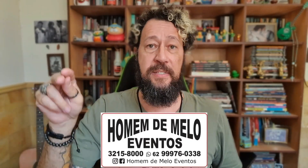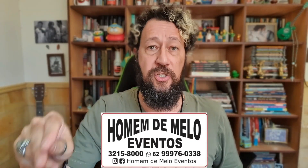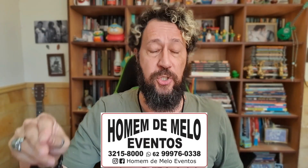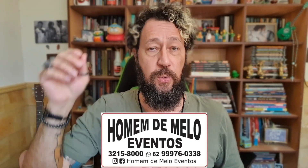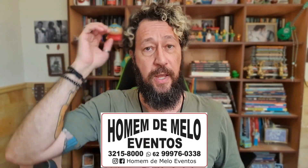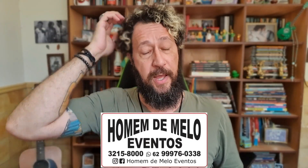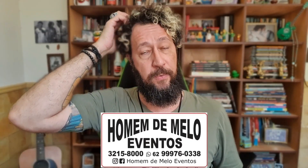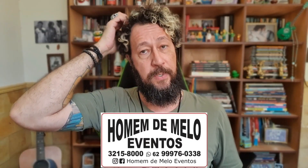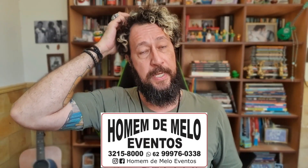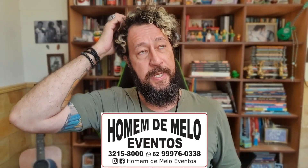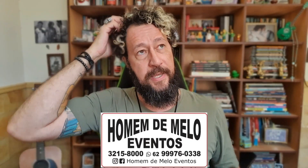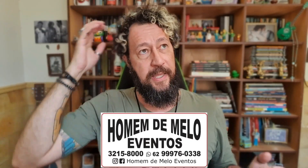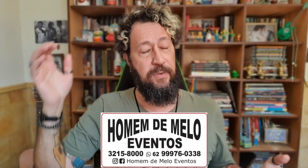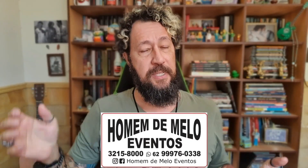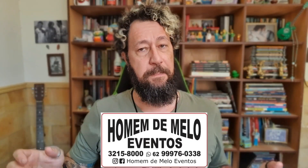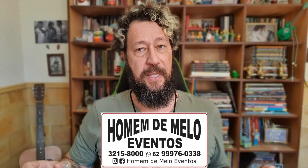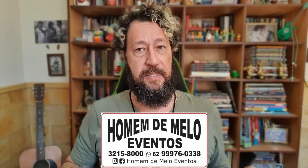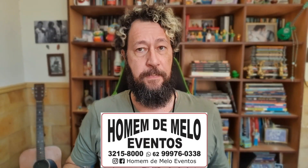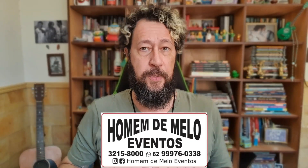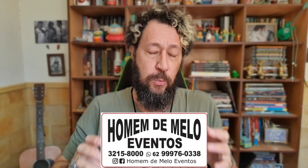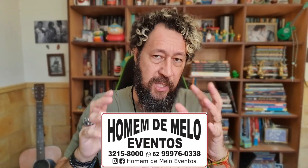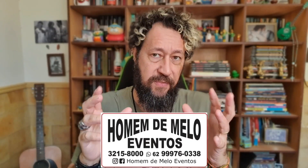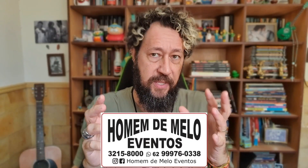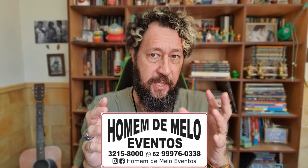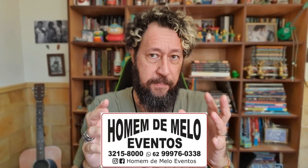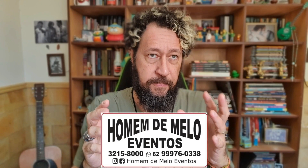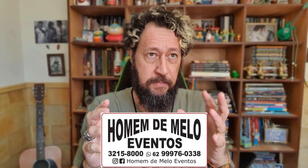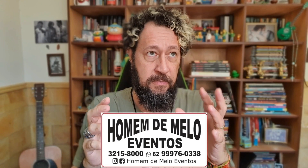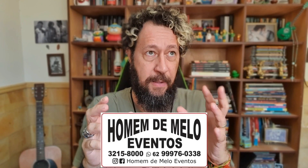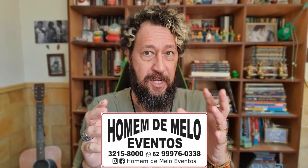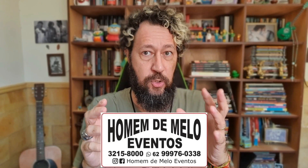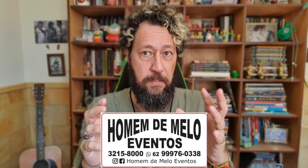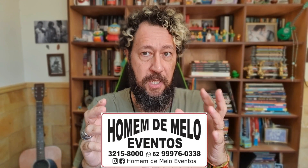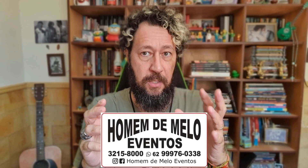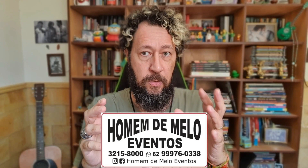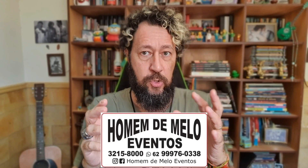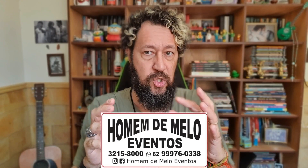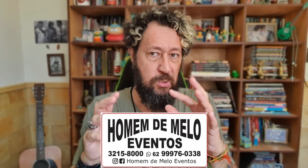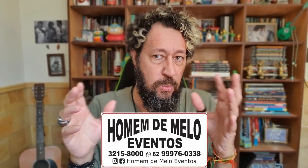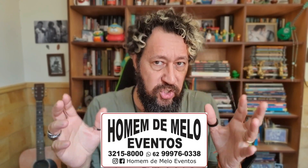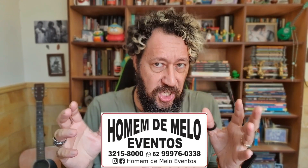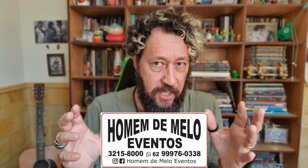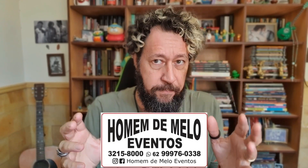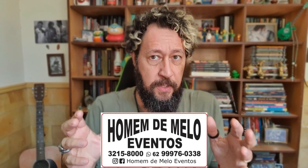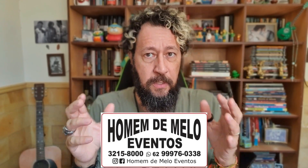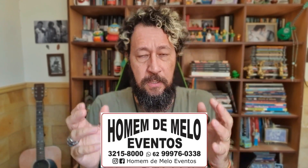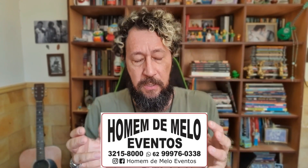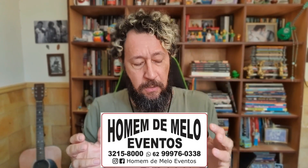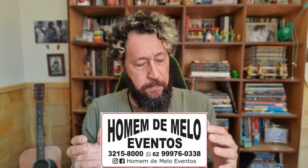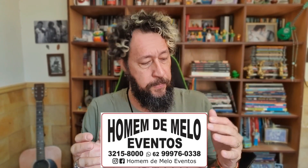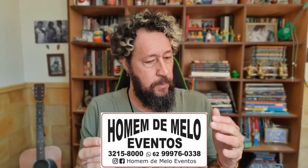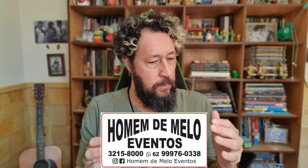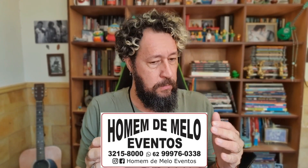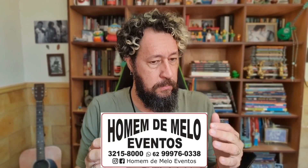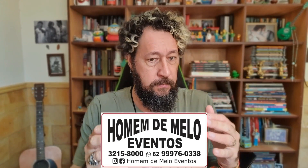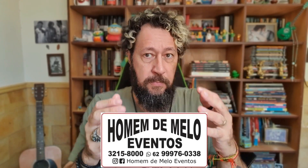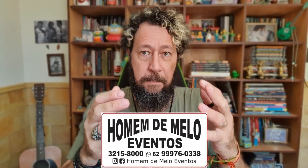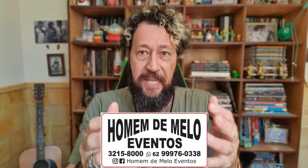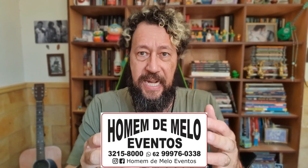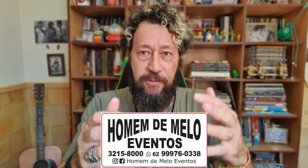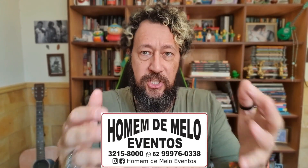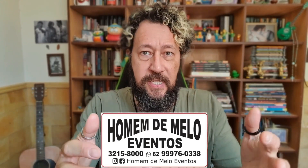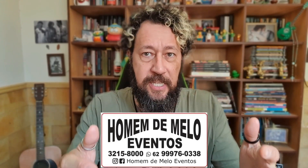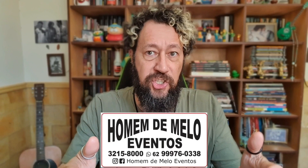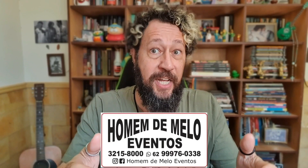assistindo o carro e aí que você pensa um DVD dá mais ou menos 1 GB então um